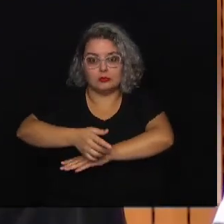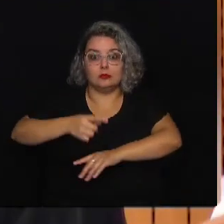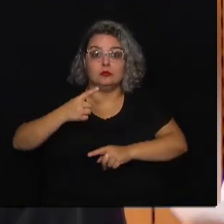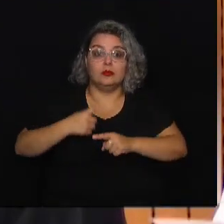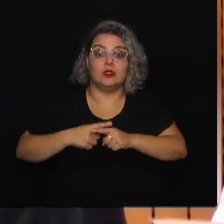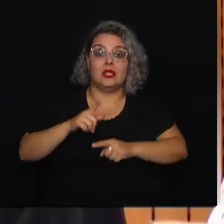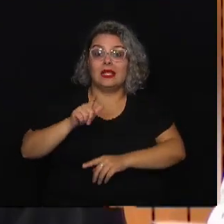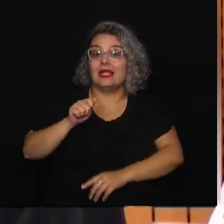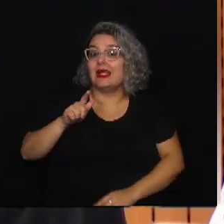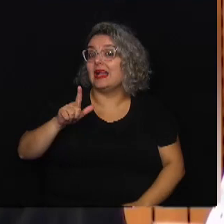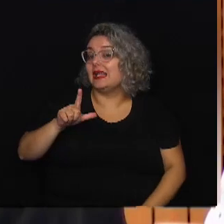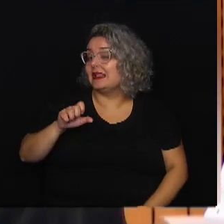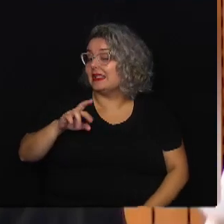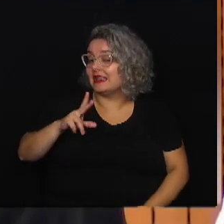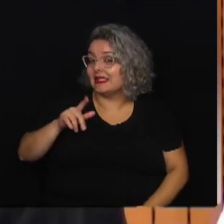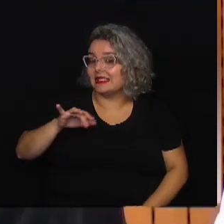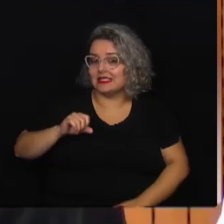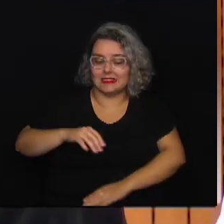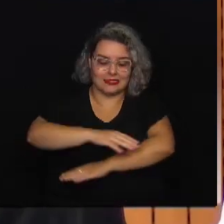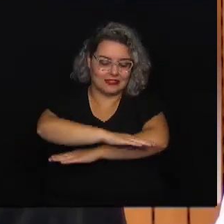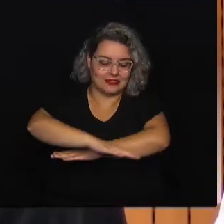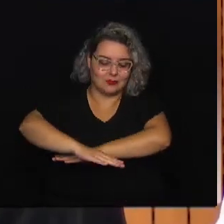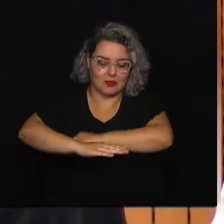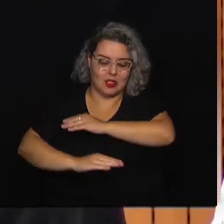galerias pluviais que romperam.